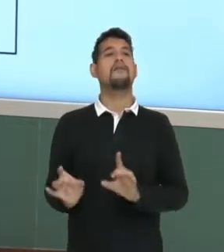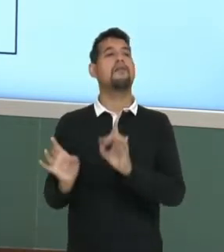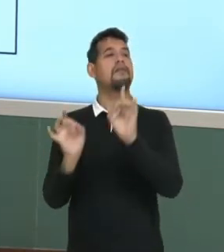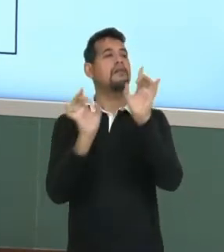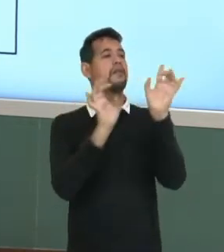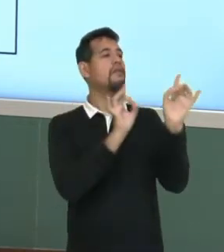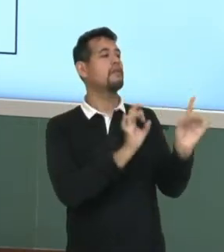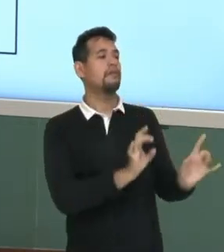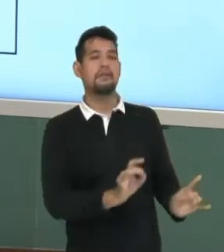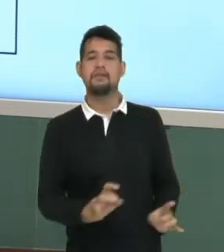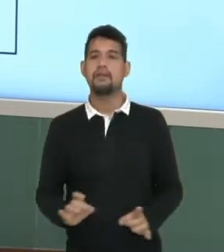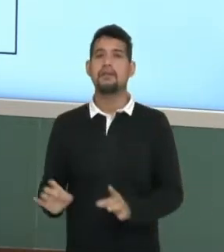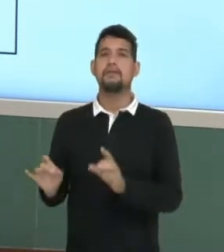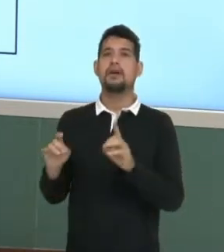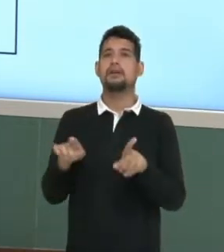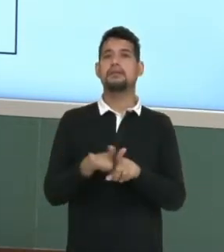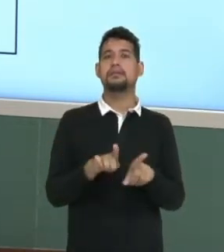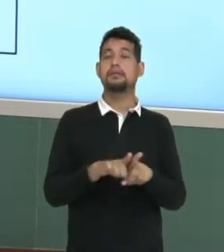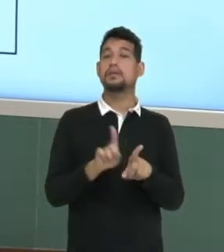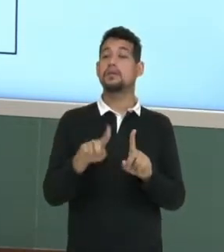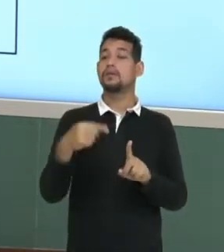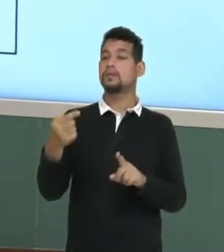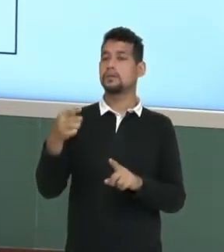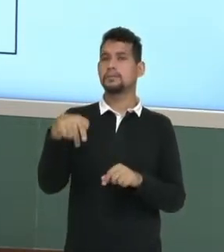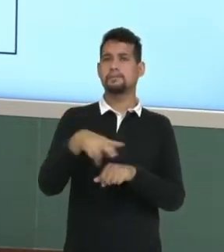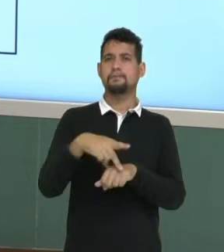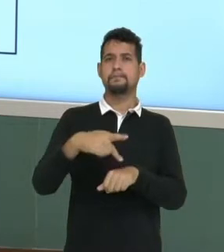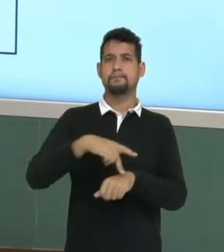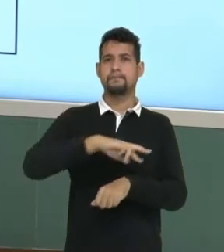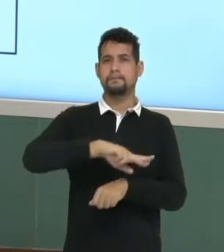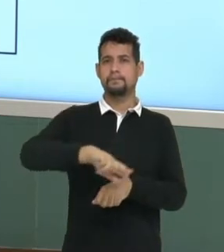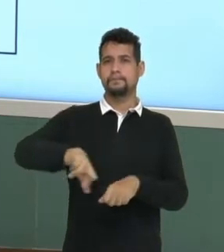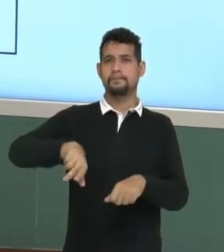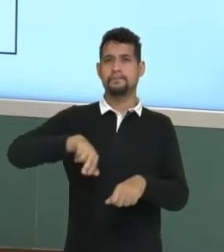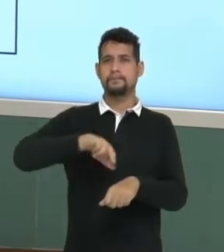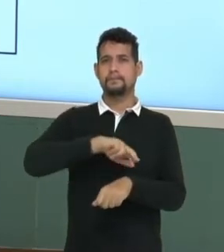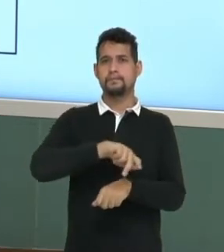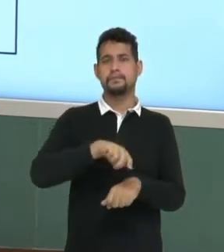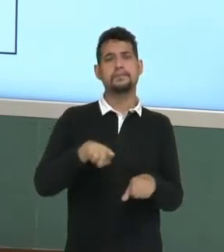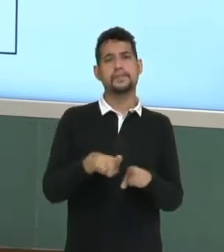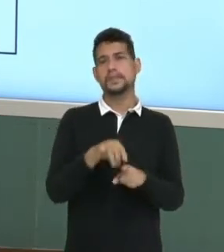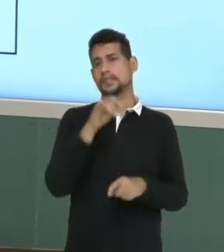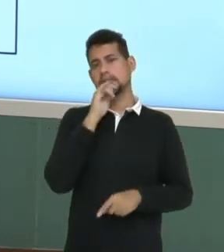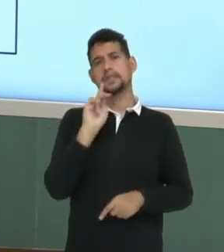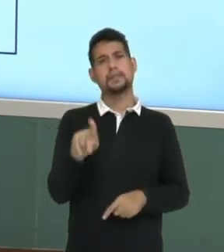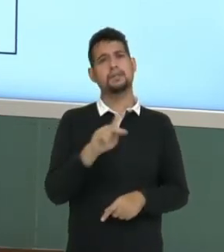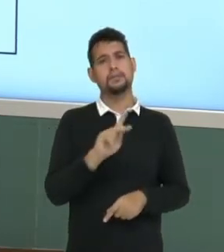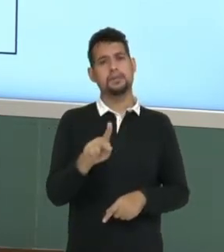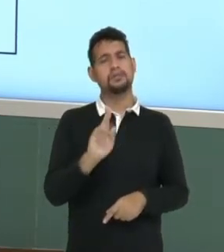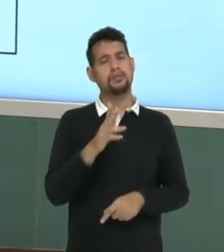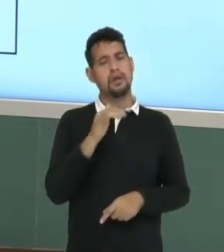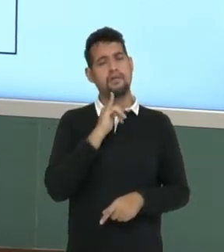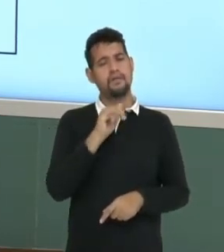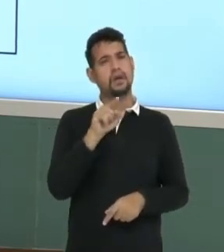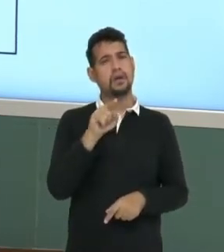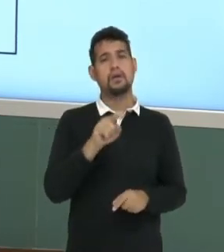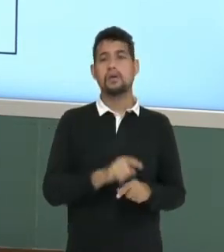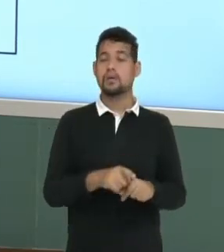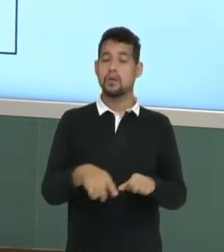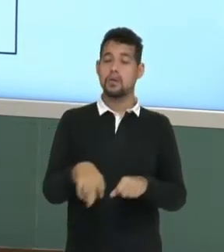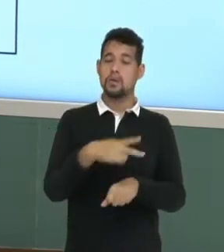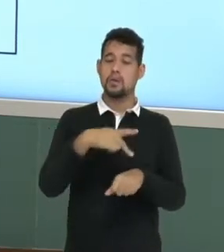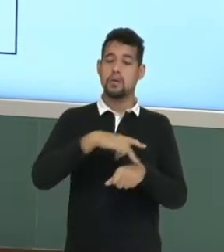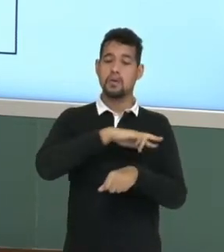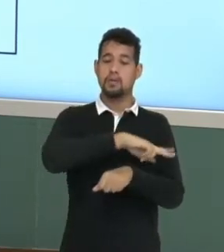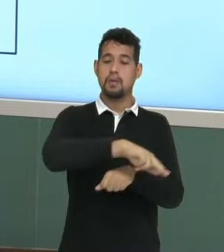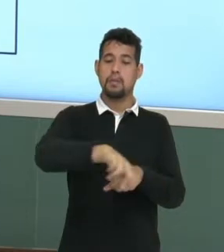fazer comércio, né? De comerciar com outros países. Embora, né, como o professor disse a vocês, esses outros países